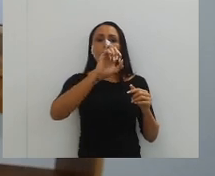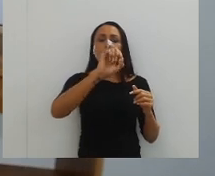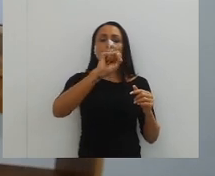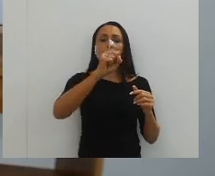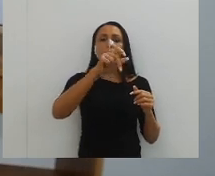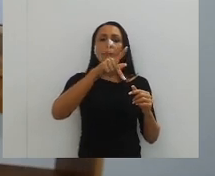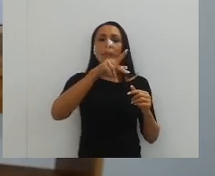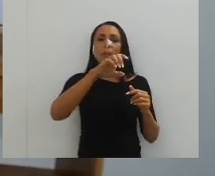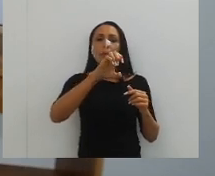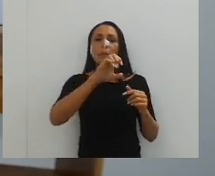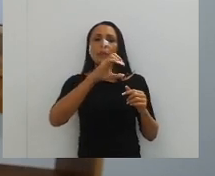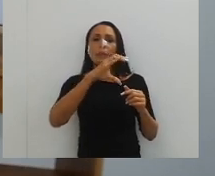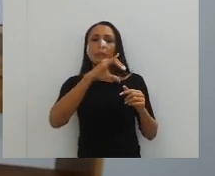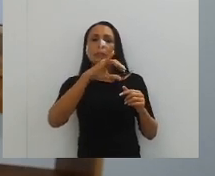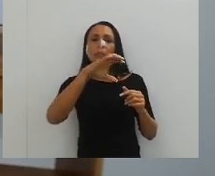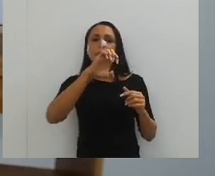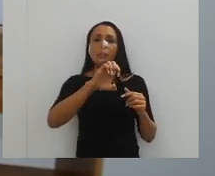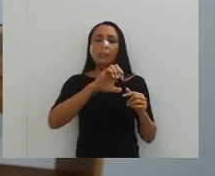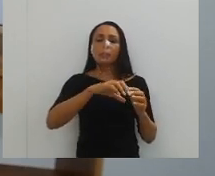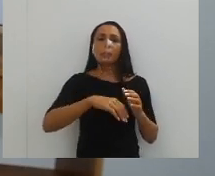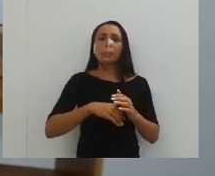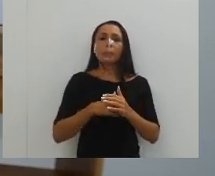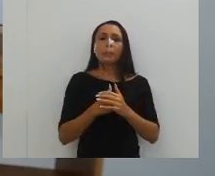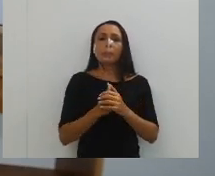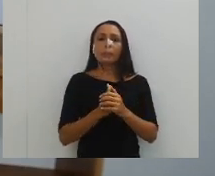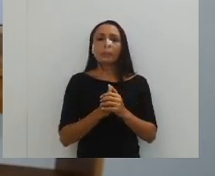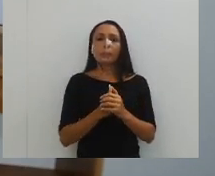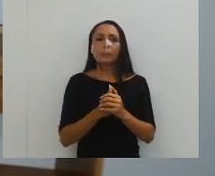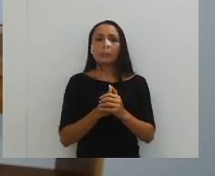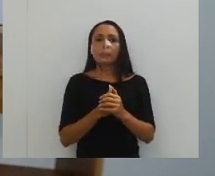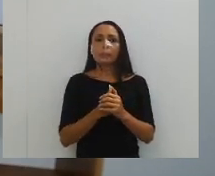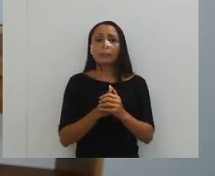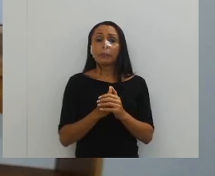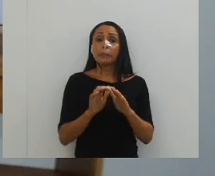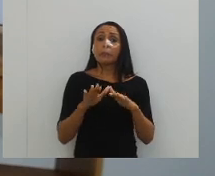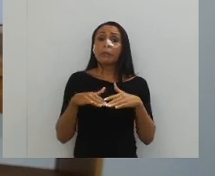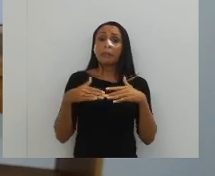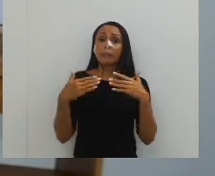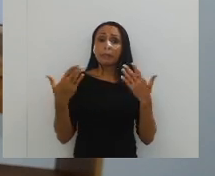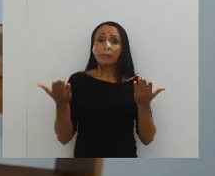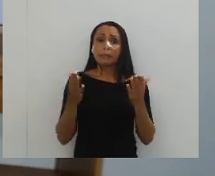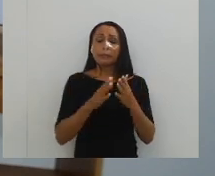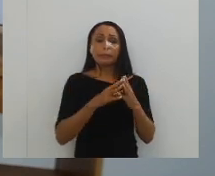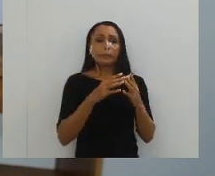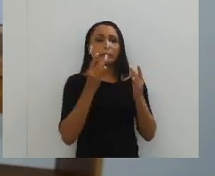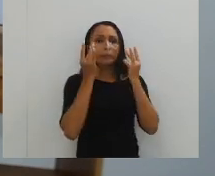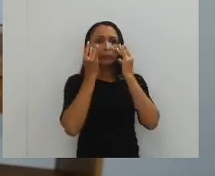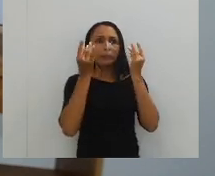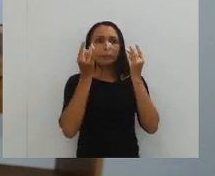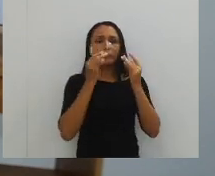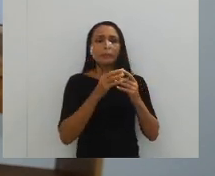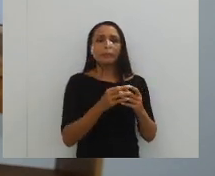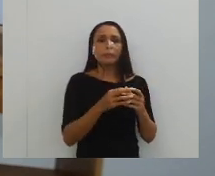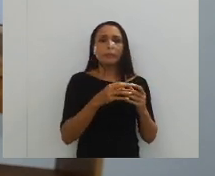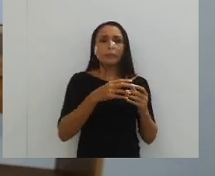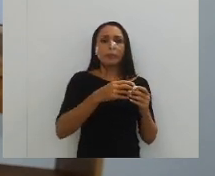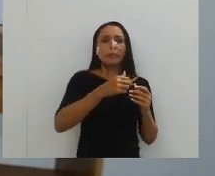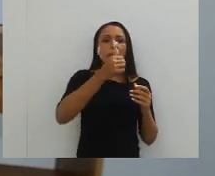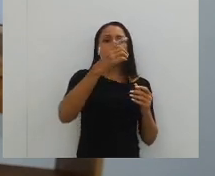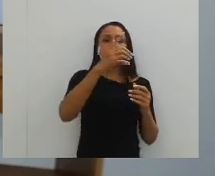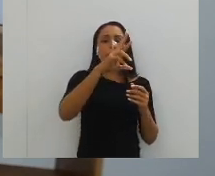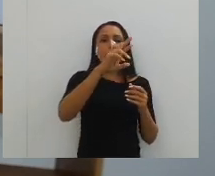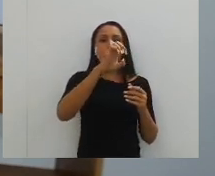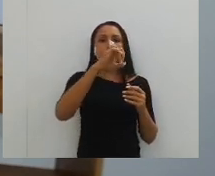espécie. Você tem a espécie. Então a gente tem assim, ó, preste atenção. Domínio,